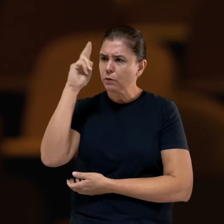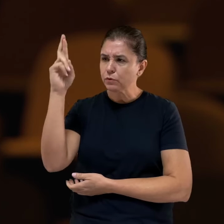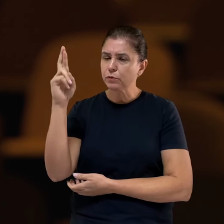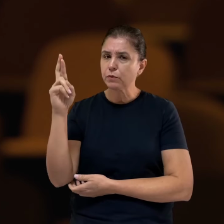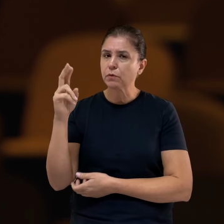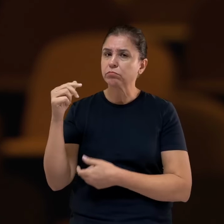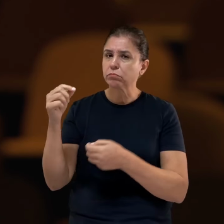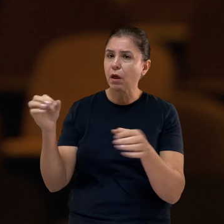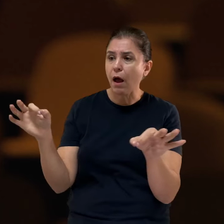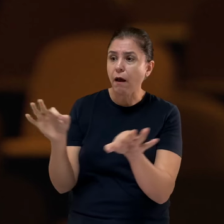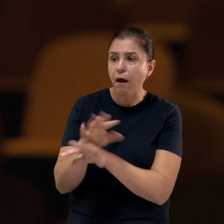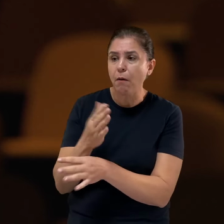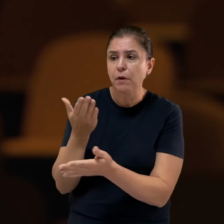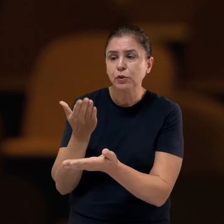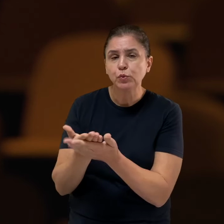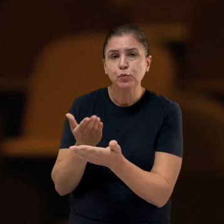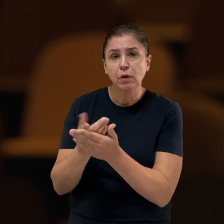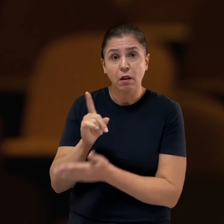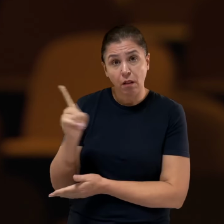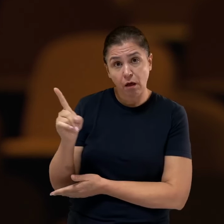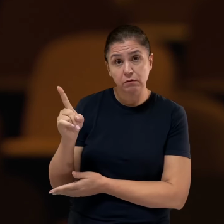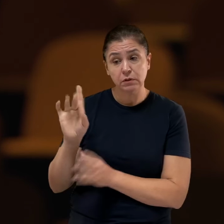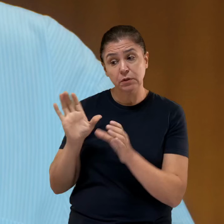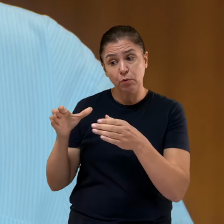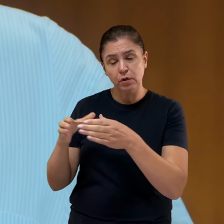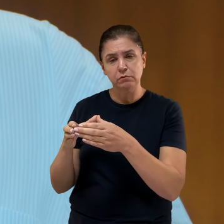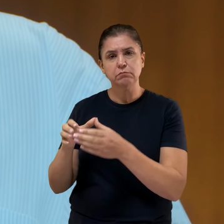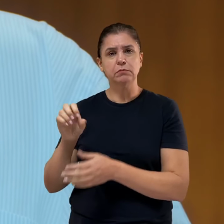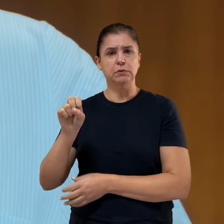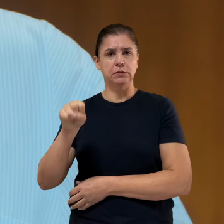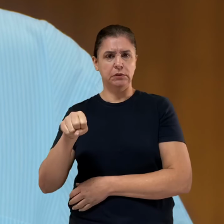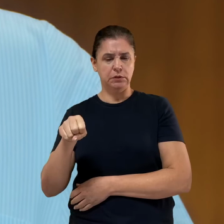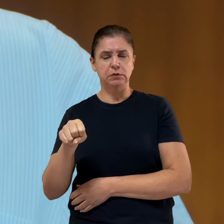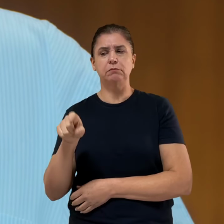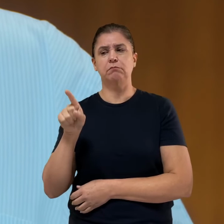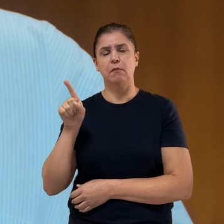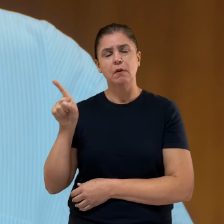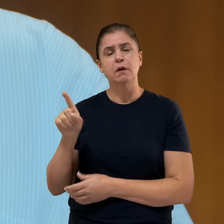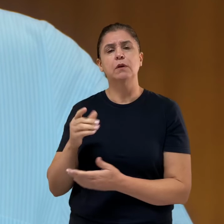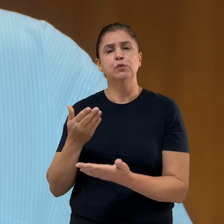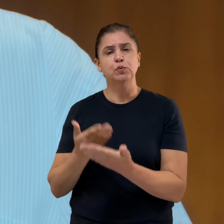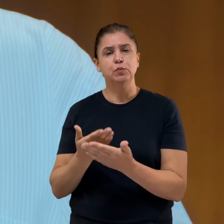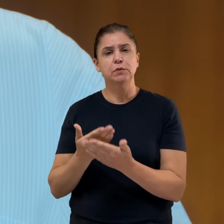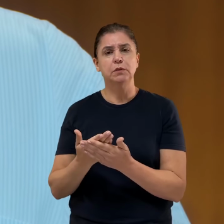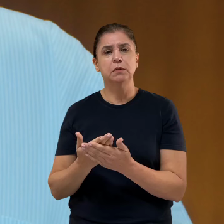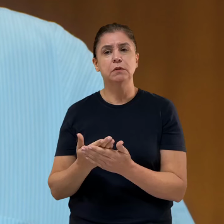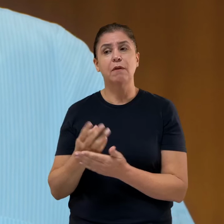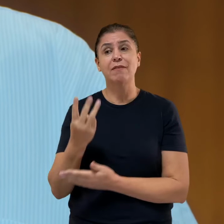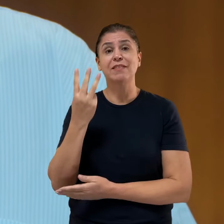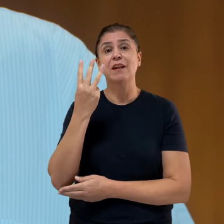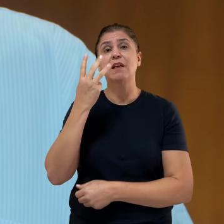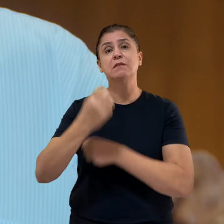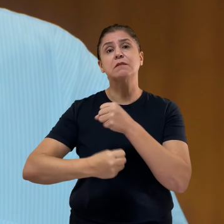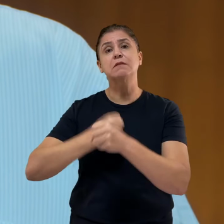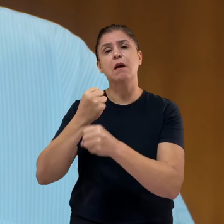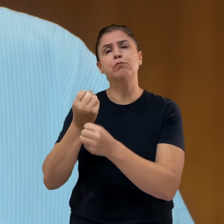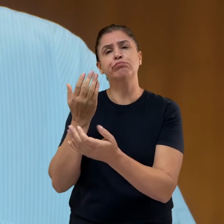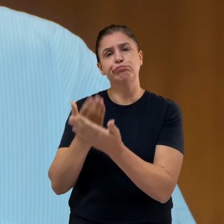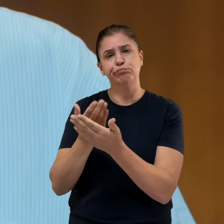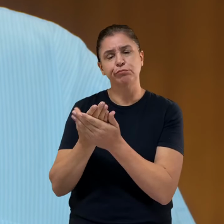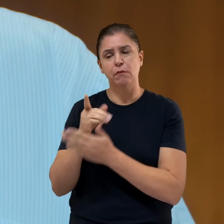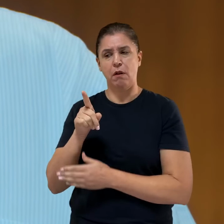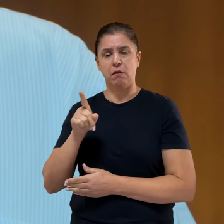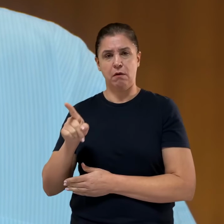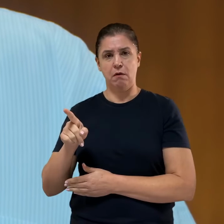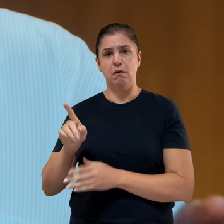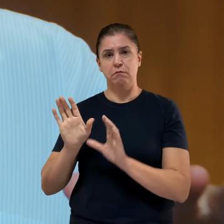senhor não conclui a formação na congregação? Concluí em... Aí eu fiz três anos